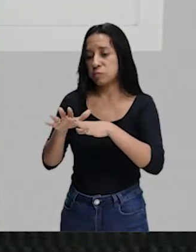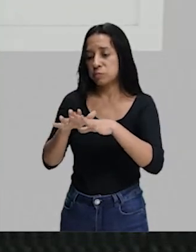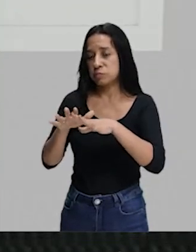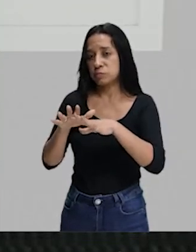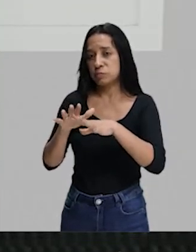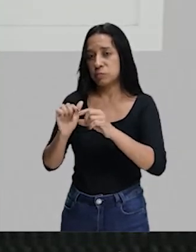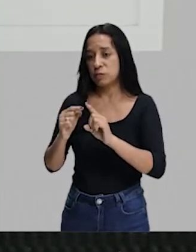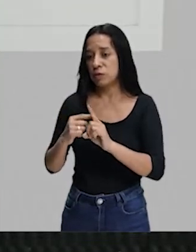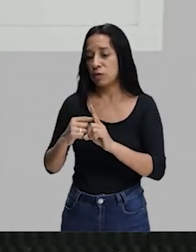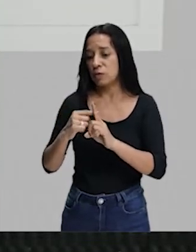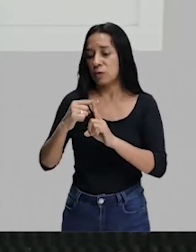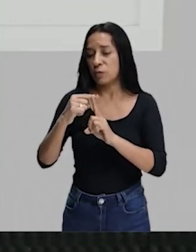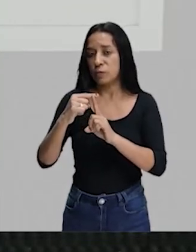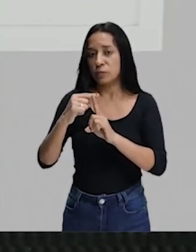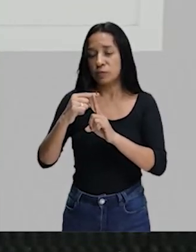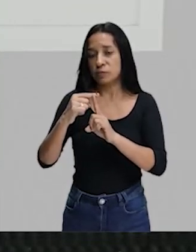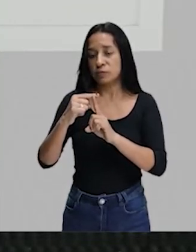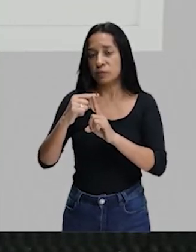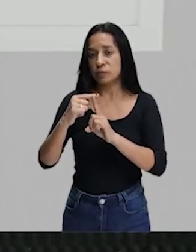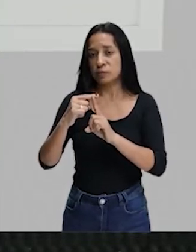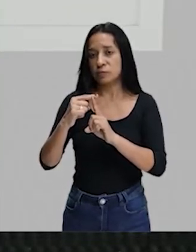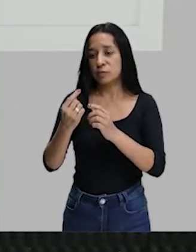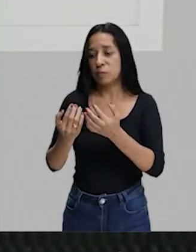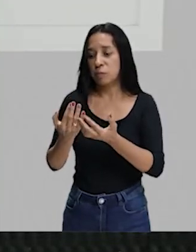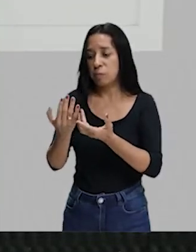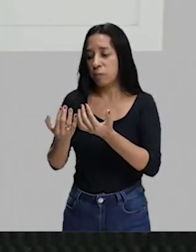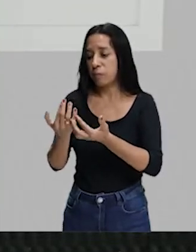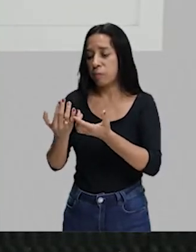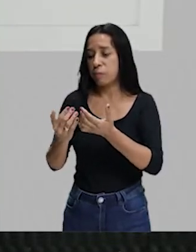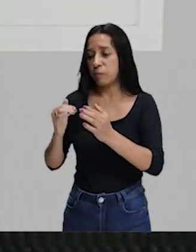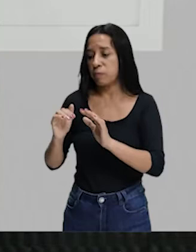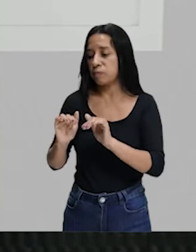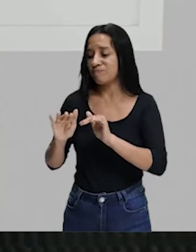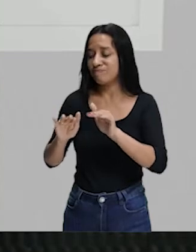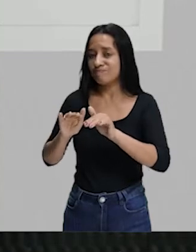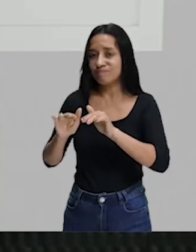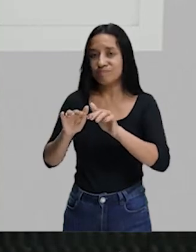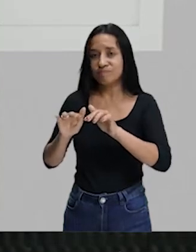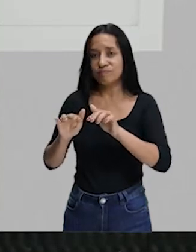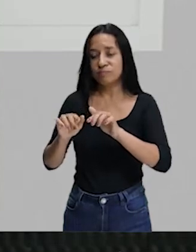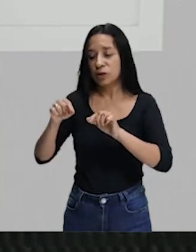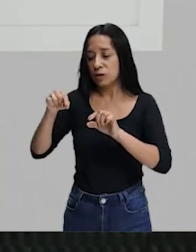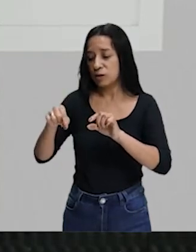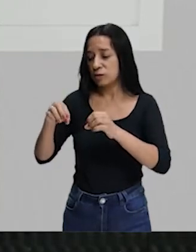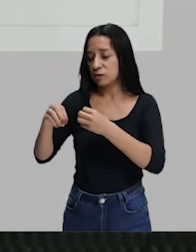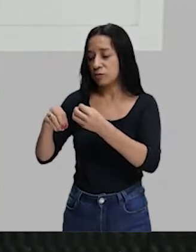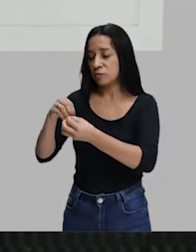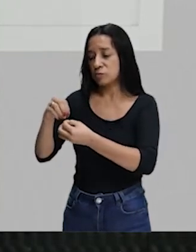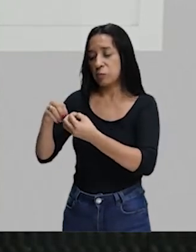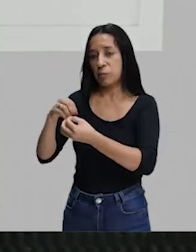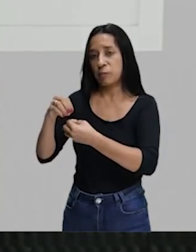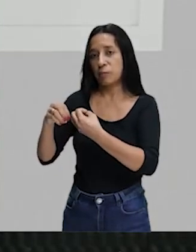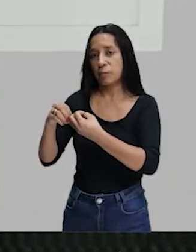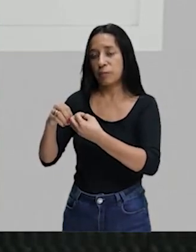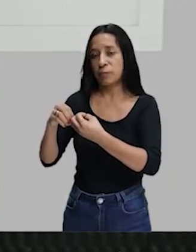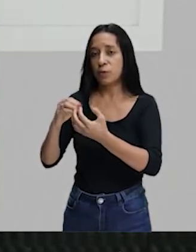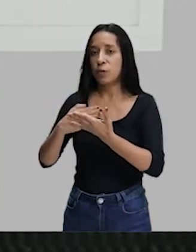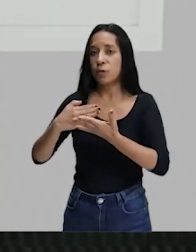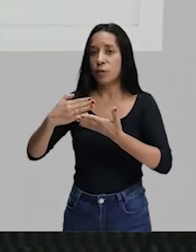vão aumentando a vibração, tá, ok? Esta vibração dessas moléculas que estão nessa extremidade